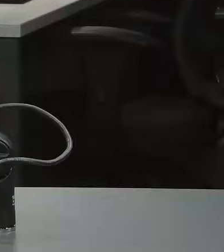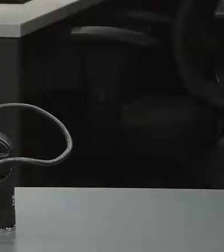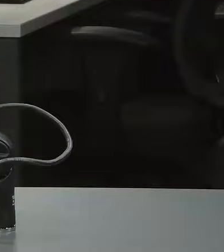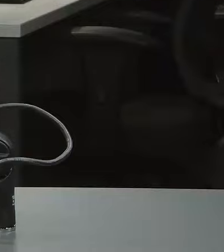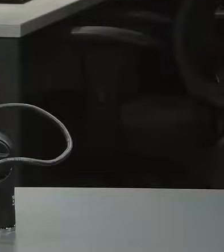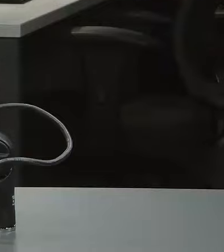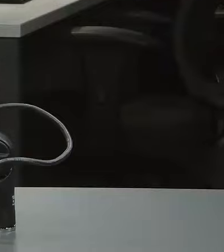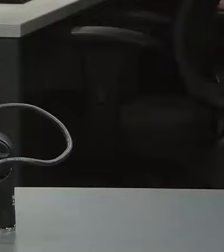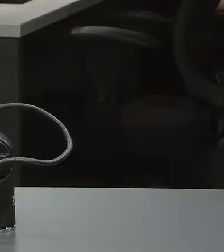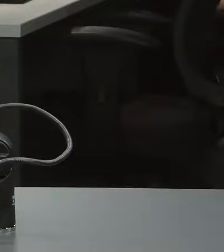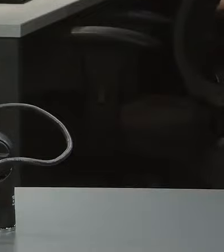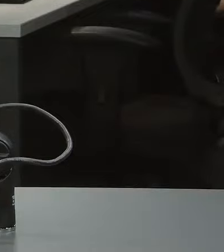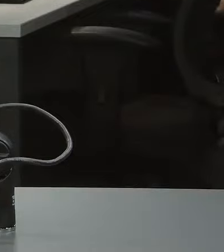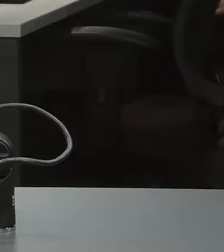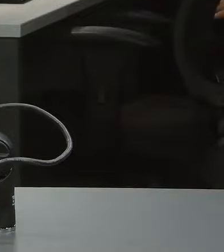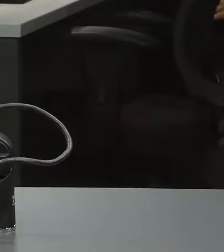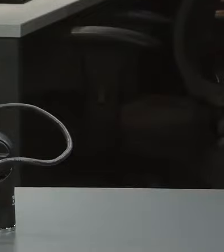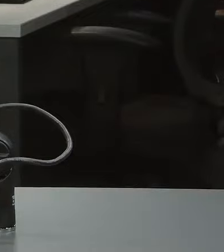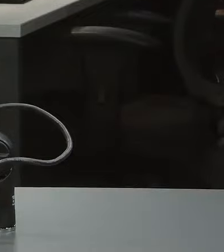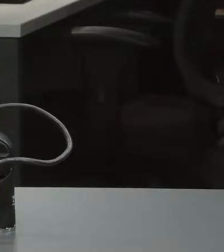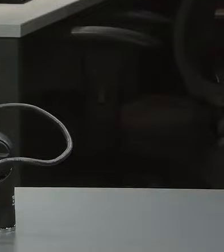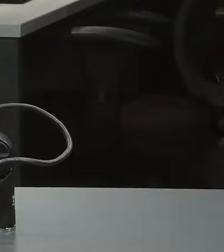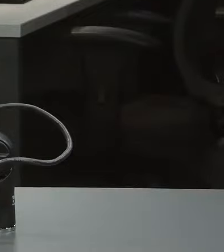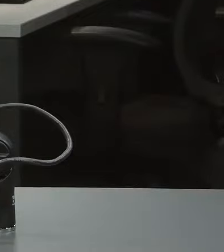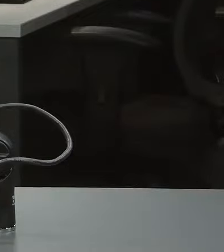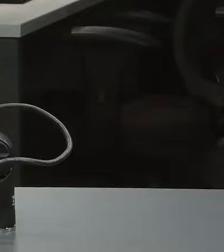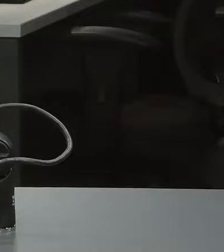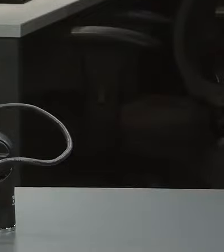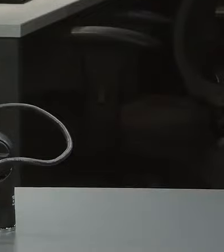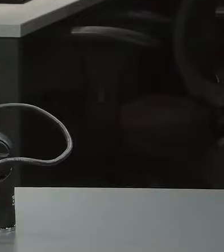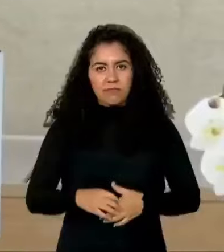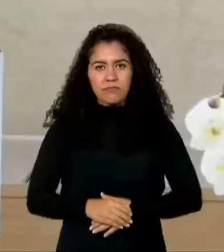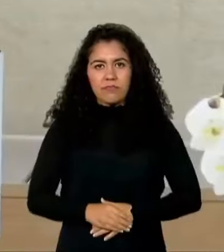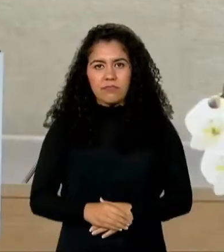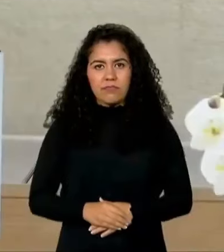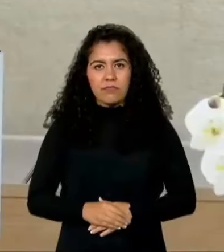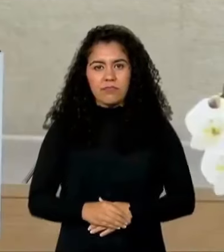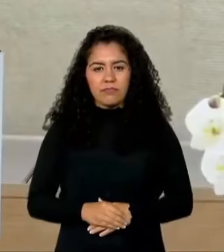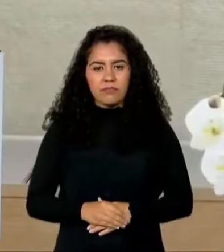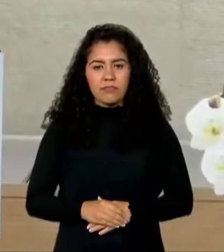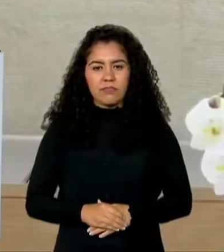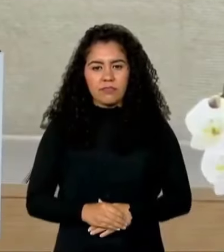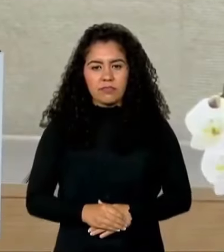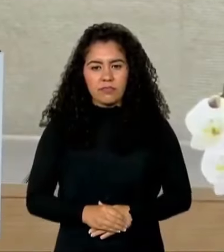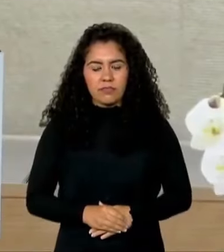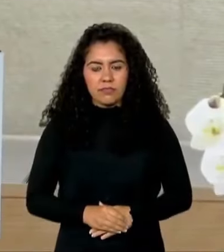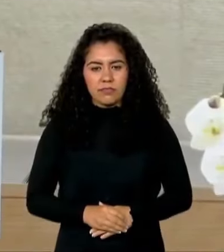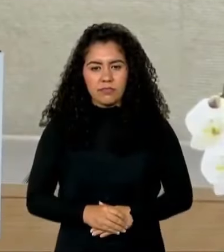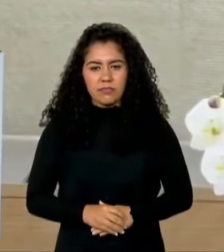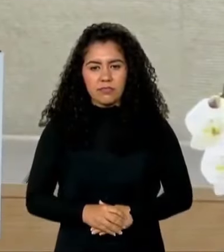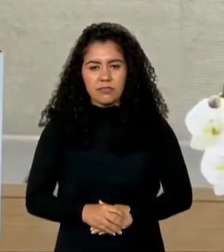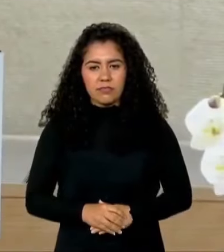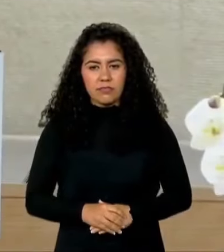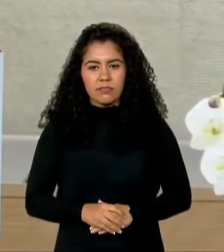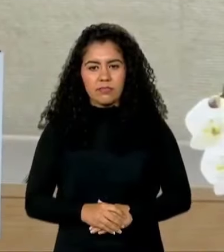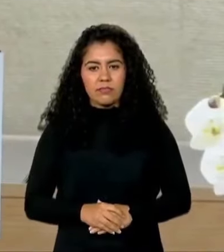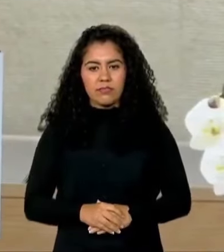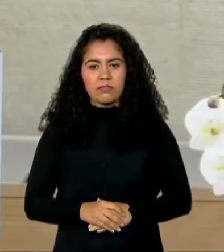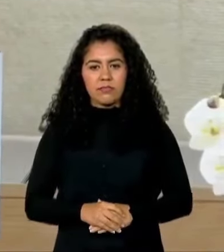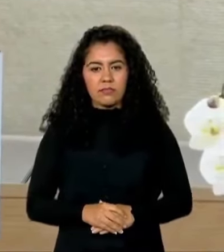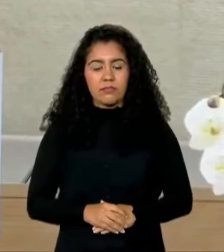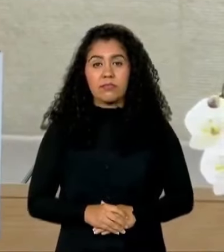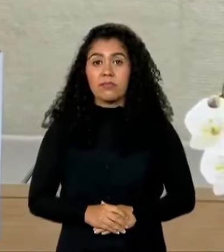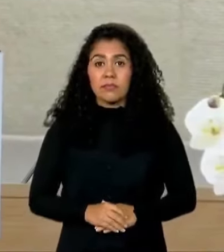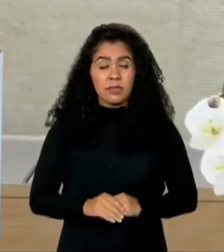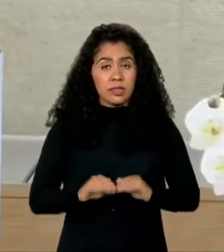O presidente Lula está em Puglia, na Itália, para participar hoje da reunião de cúpula do G7, o encontro dos países mais ricos do mundo. Lula vai ter